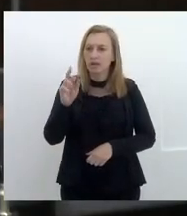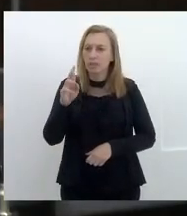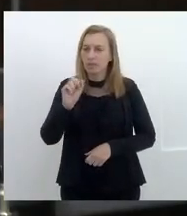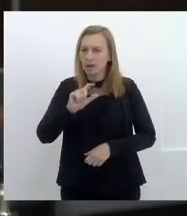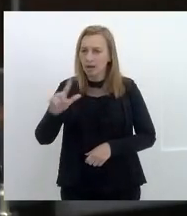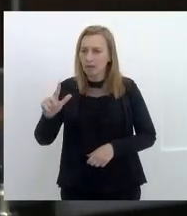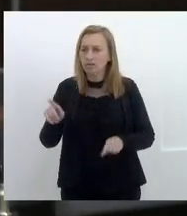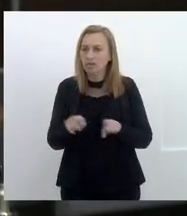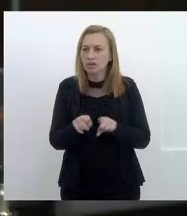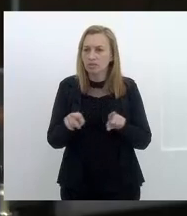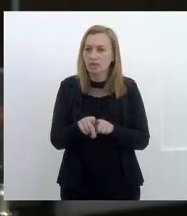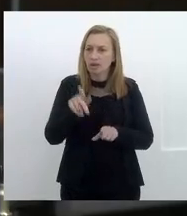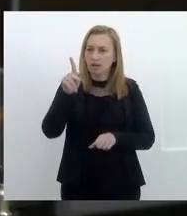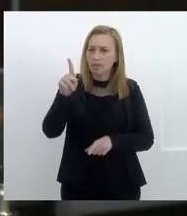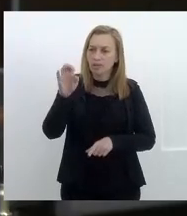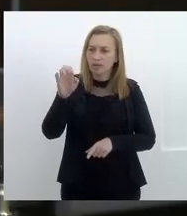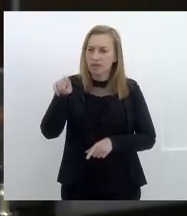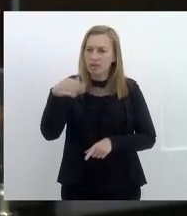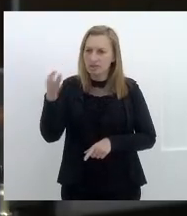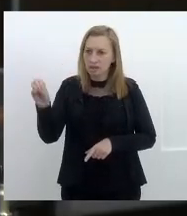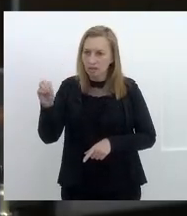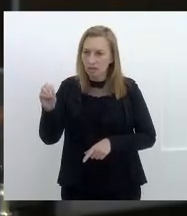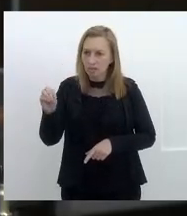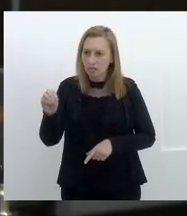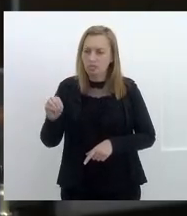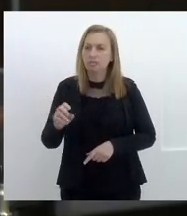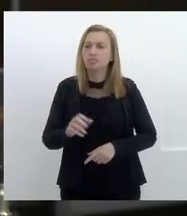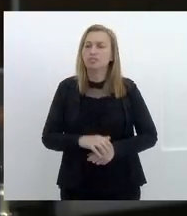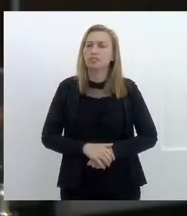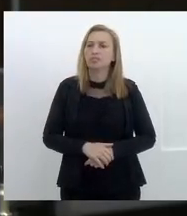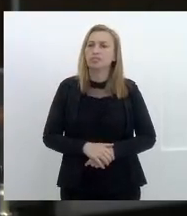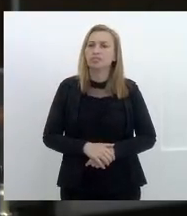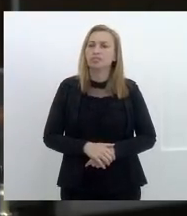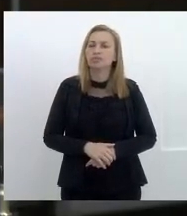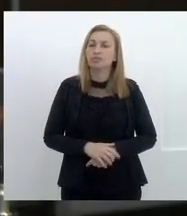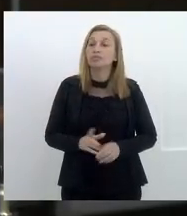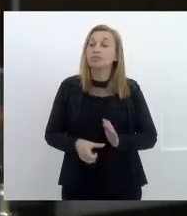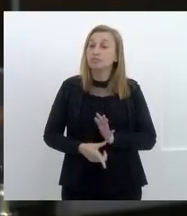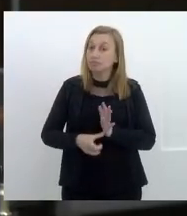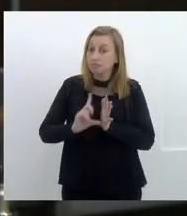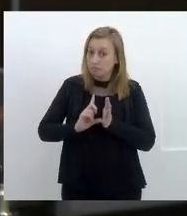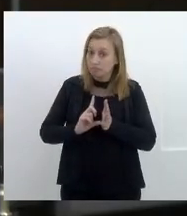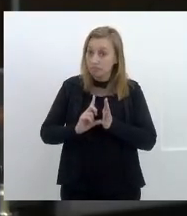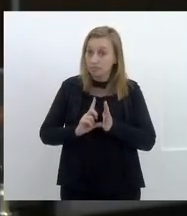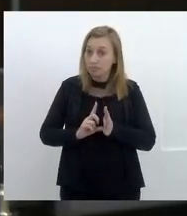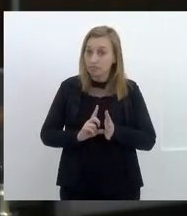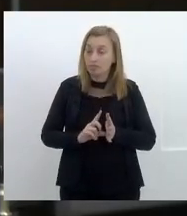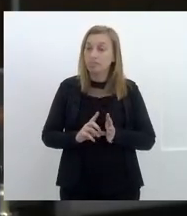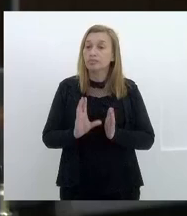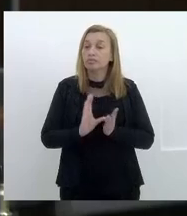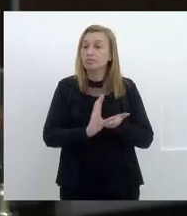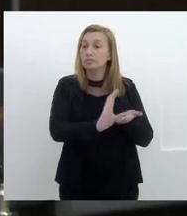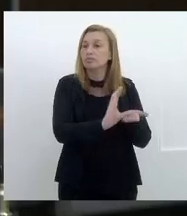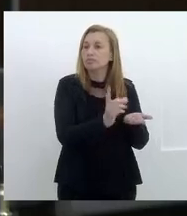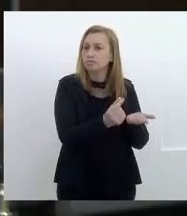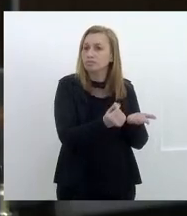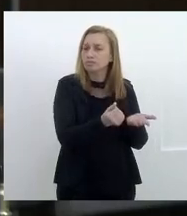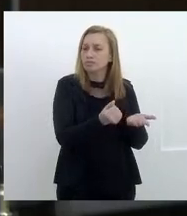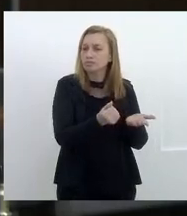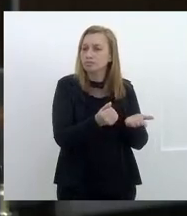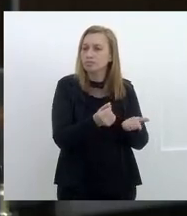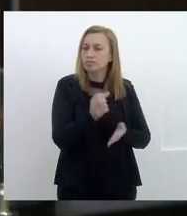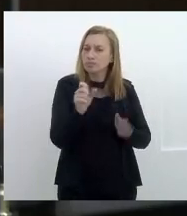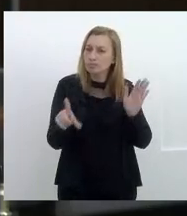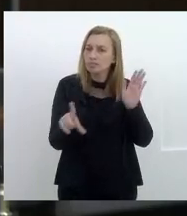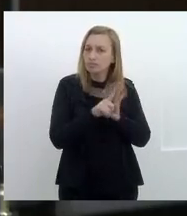desde capitalizou Rio previdência não foi só operação pela na origem lata antes disso recursos que eram fixados por lei